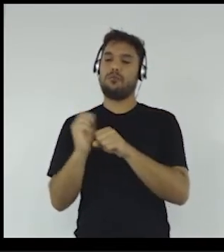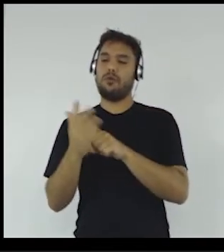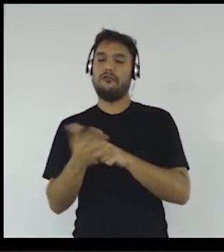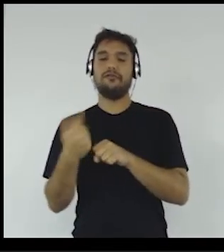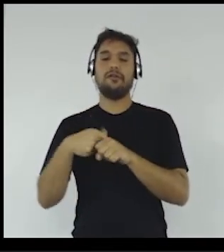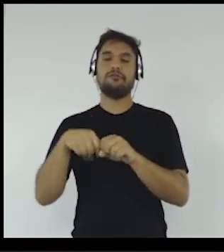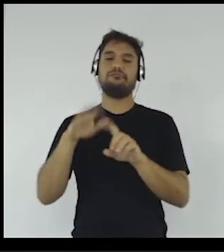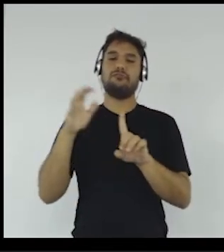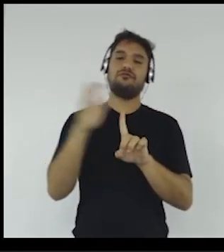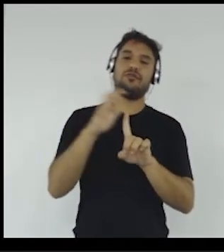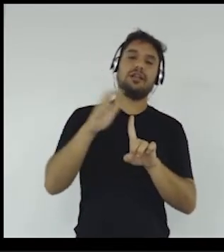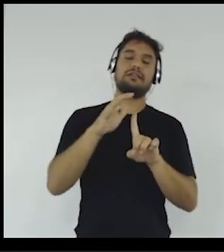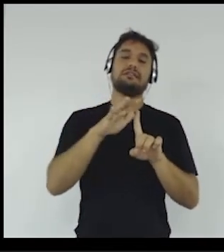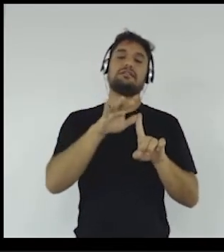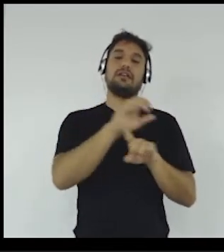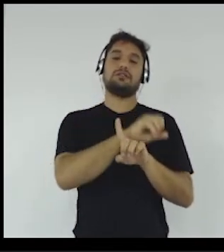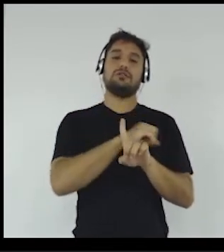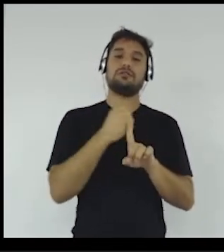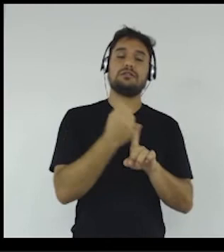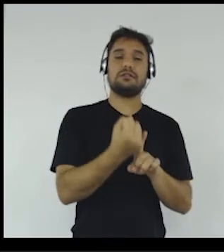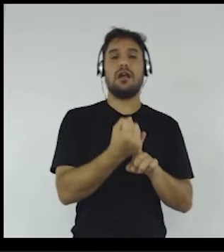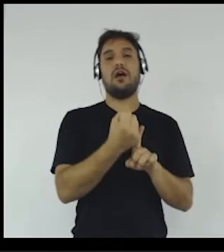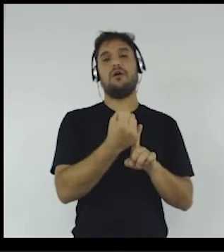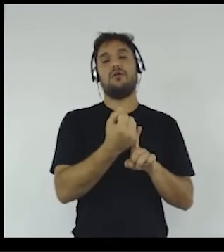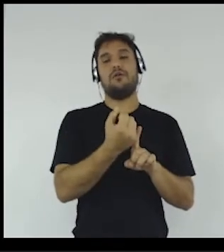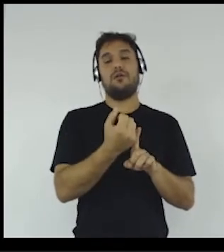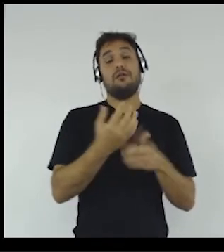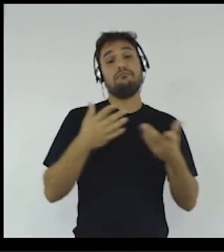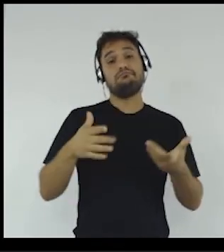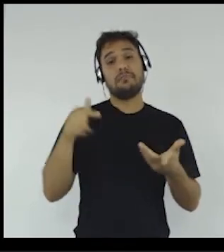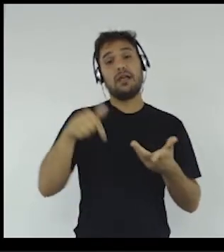e sociais da pandemia, é da maior